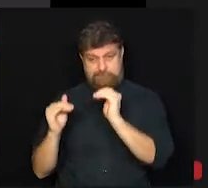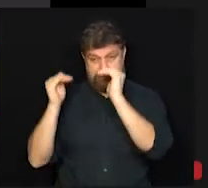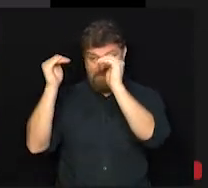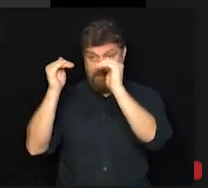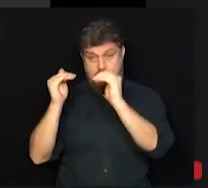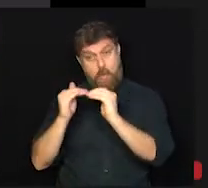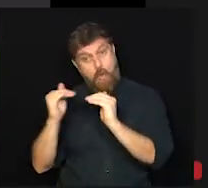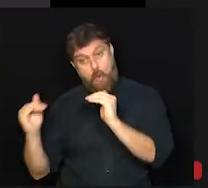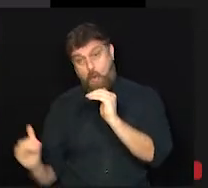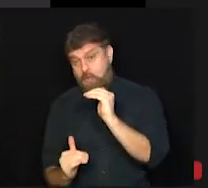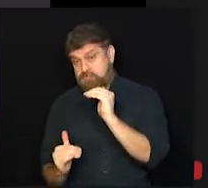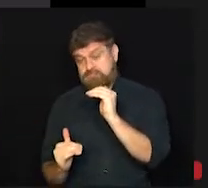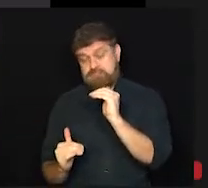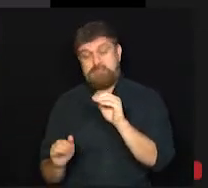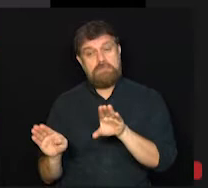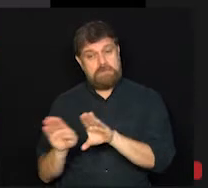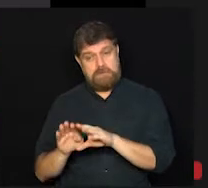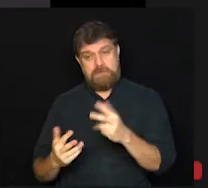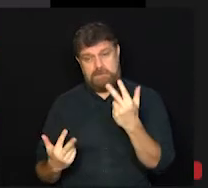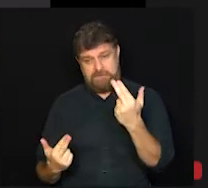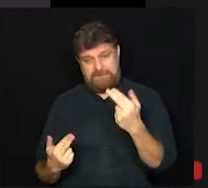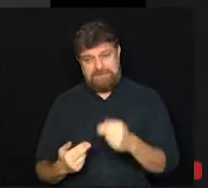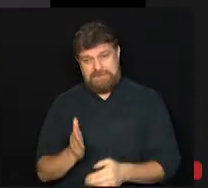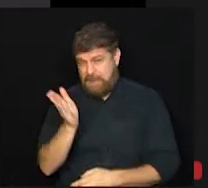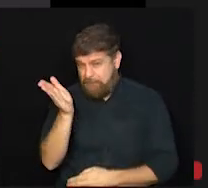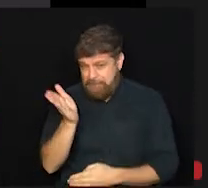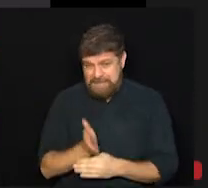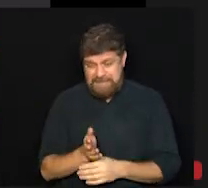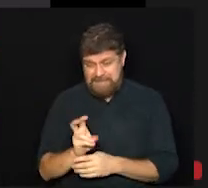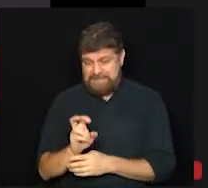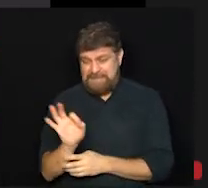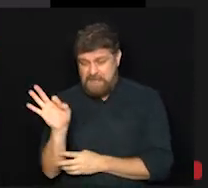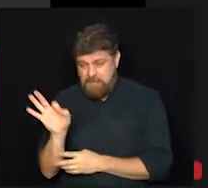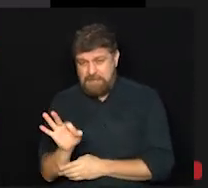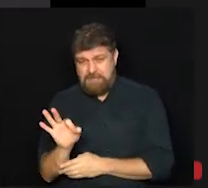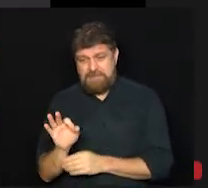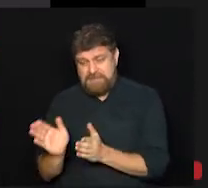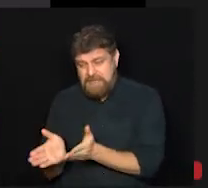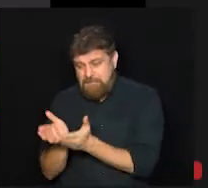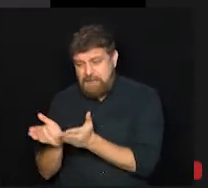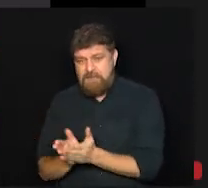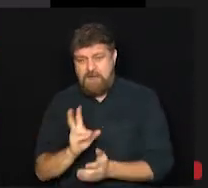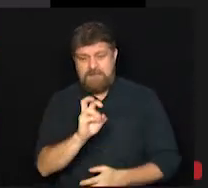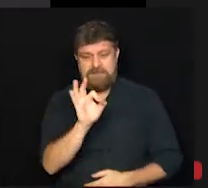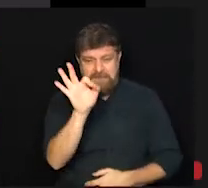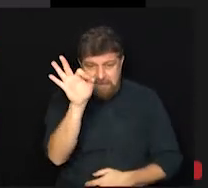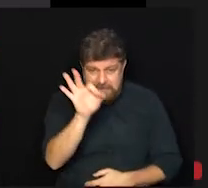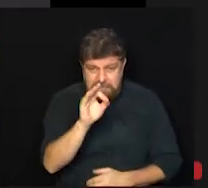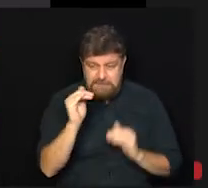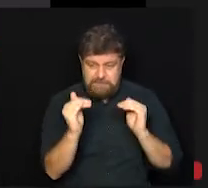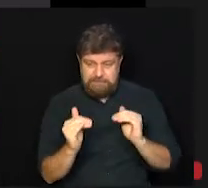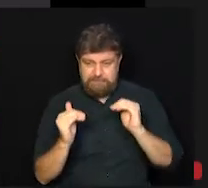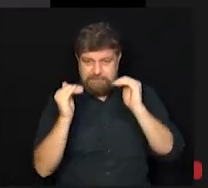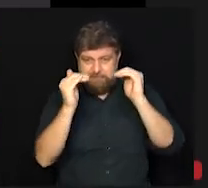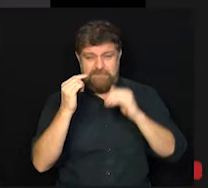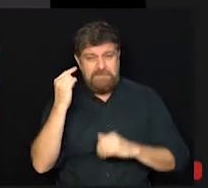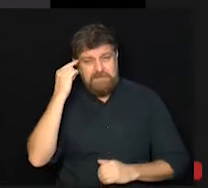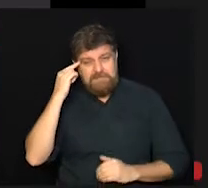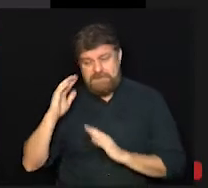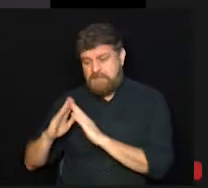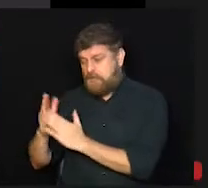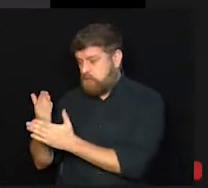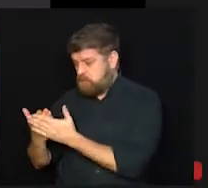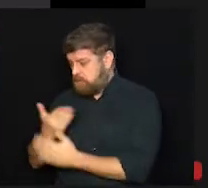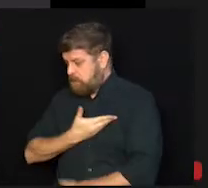não. Então, hoje, é metade vindo de cada grupo de origem, se a gente falar em escolas públicas e escolas privadas.